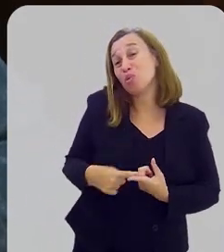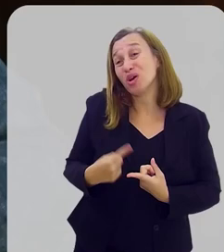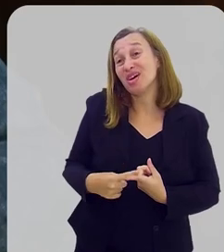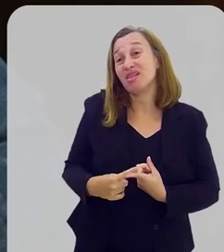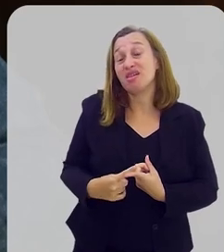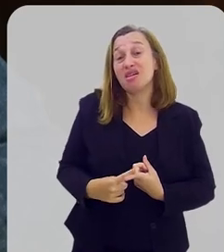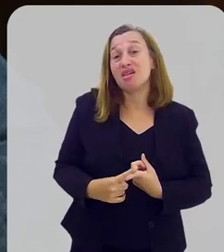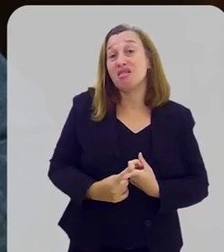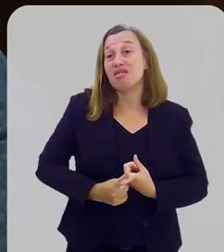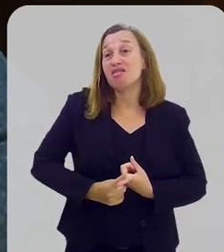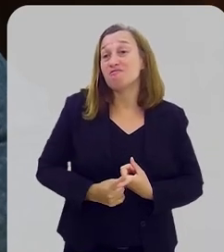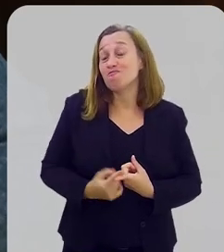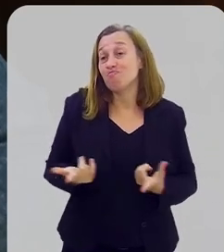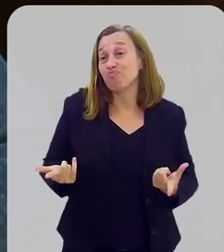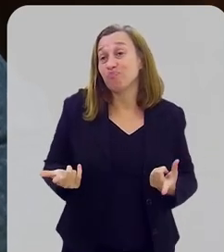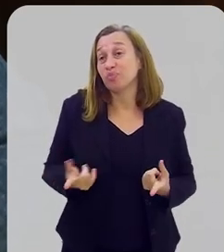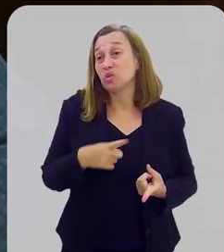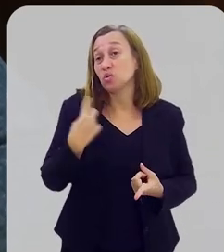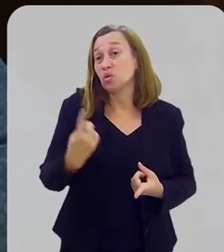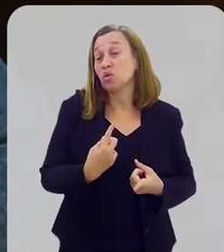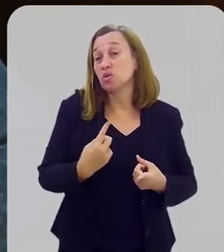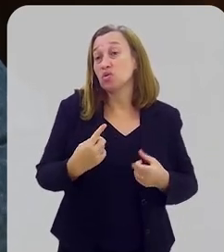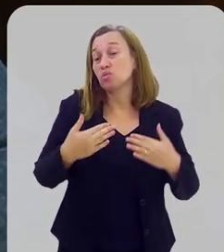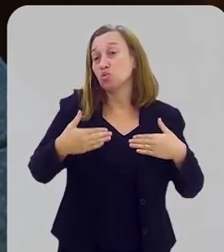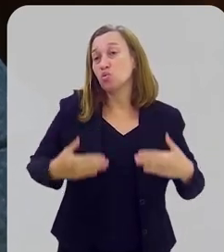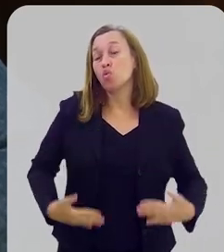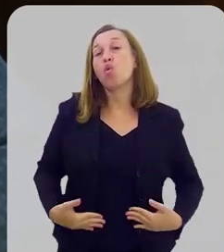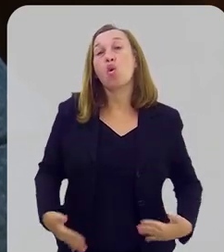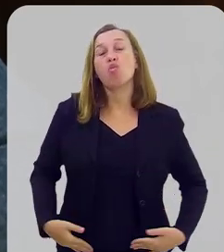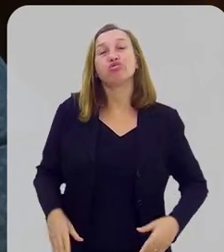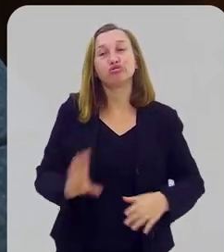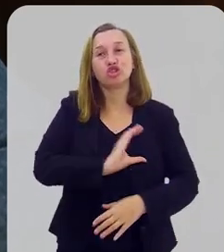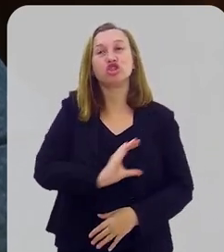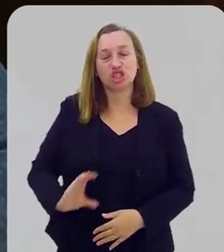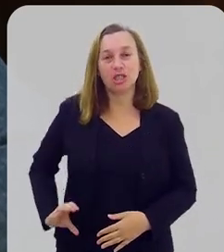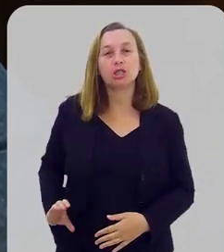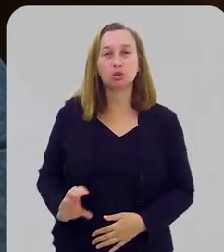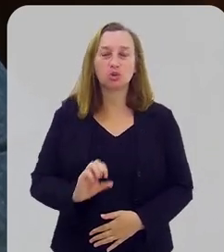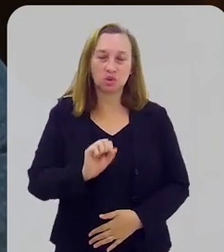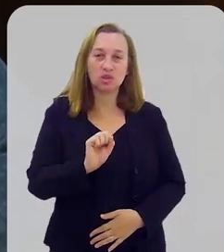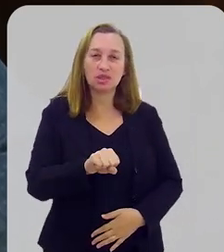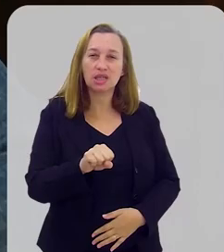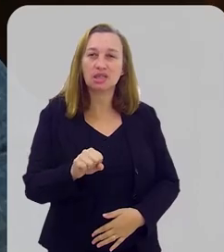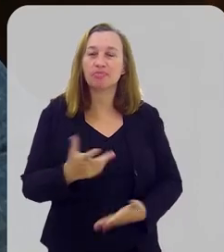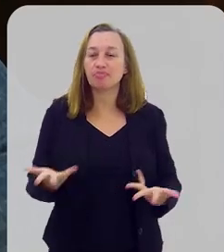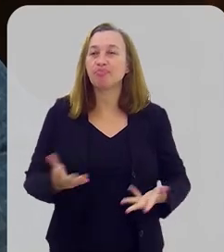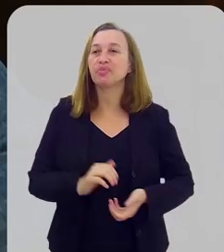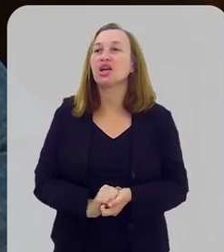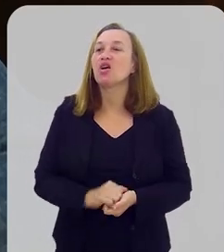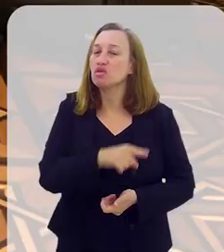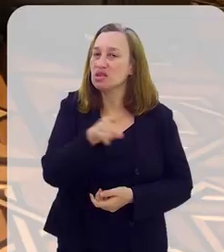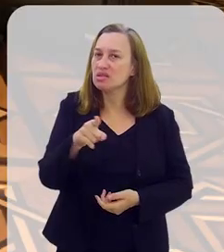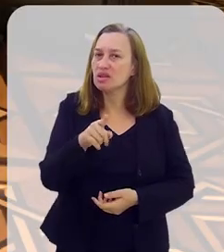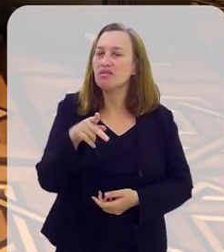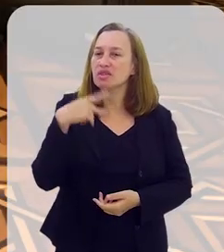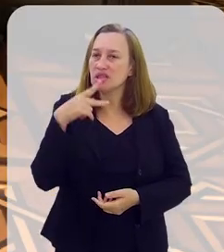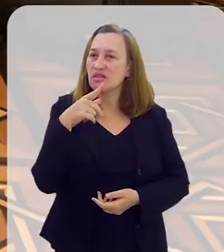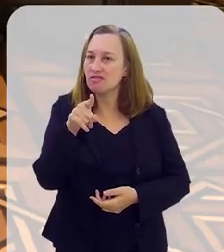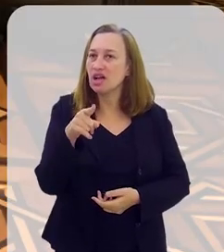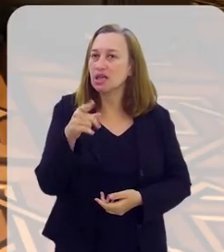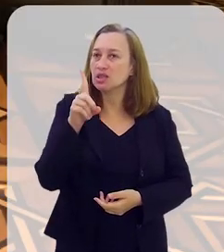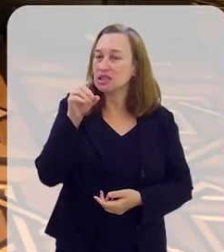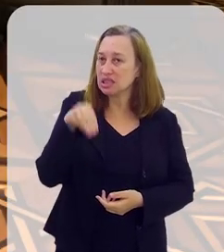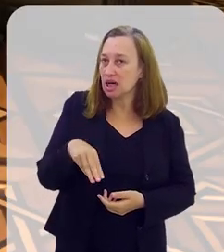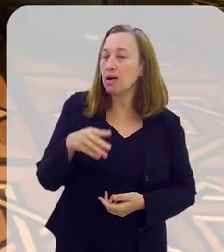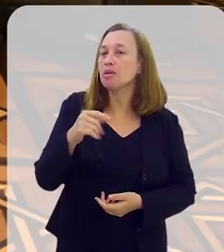falar porque nós somos um corpo né sim ou nós deveríamos ser Deveríamos ser você sabe que você tá falando uma parada